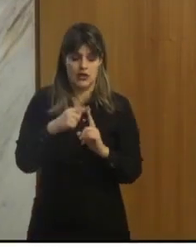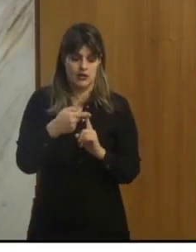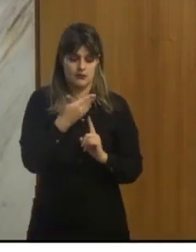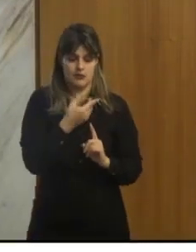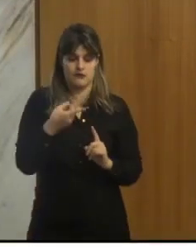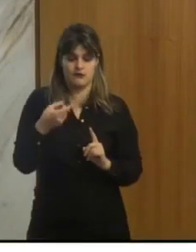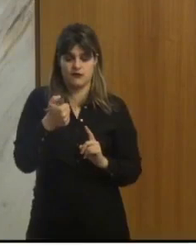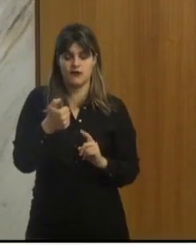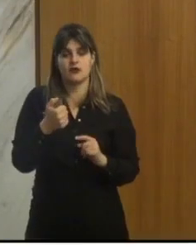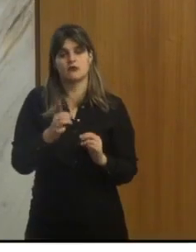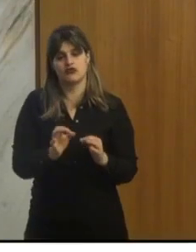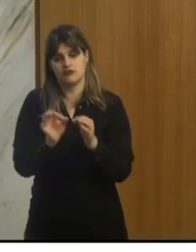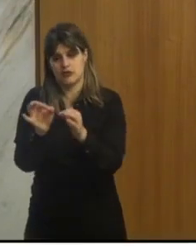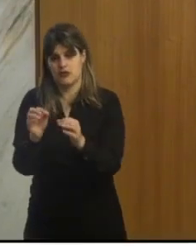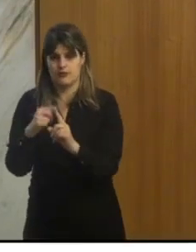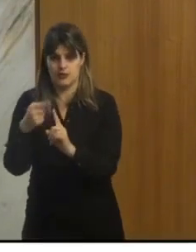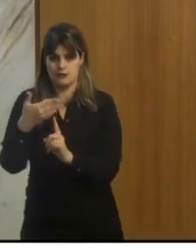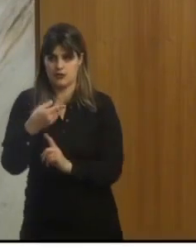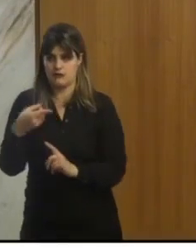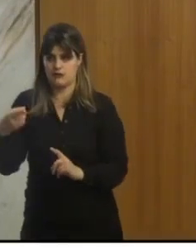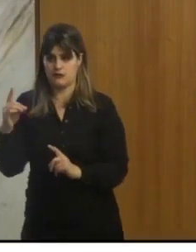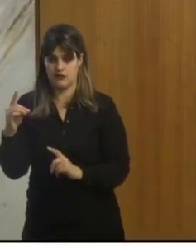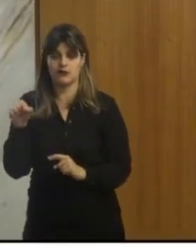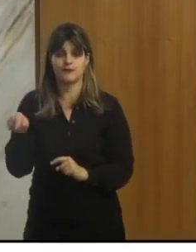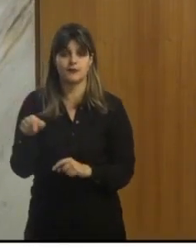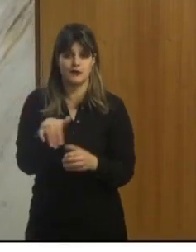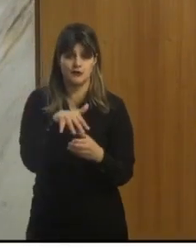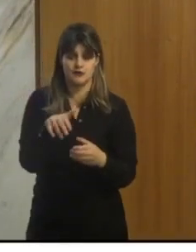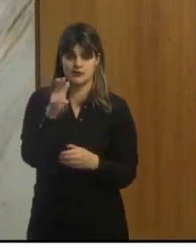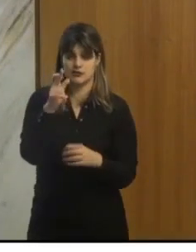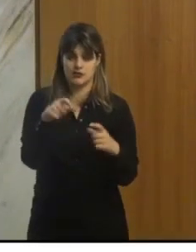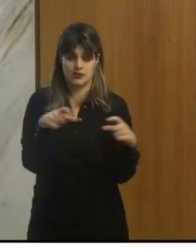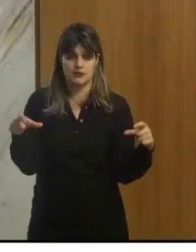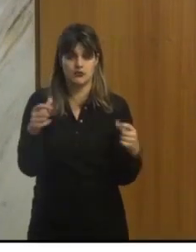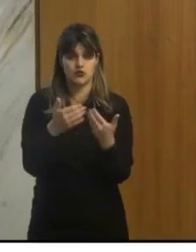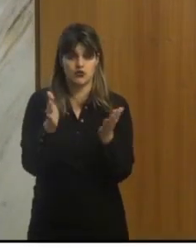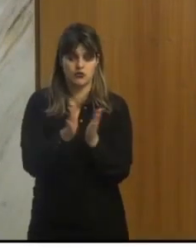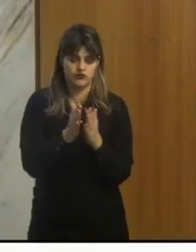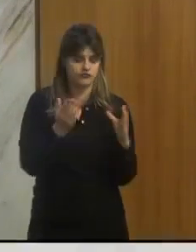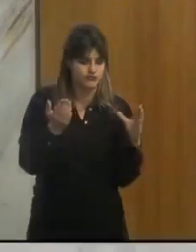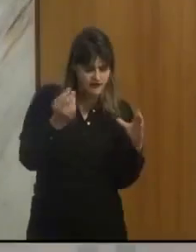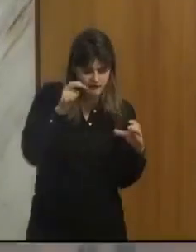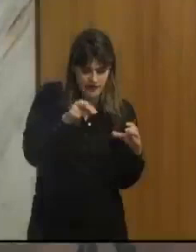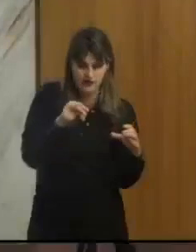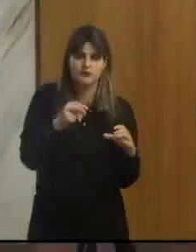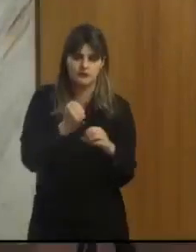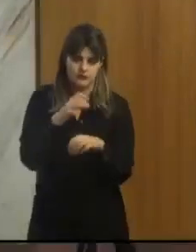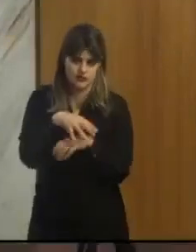mas depois passou para 96, e este é o caso. Estas tábuas foram todas restauradas no âmbito desta